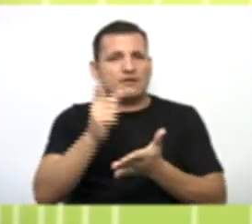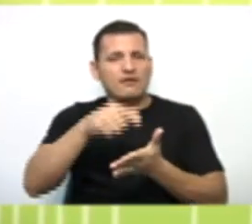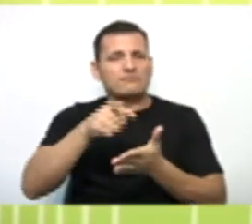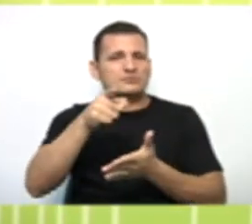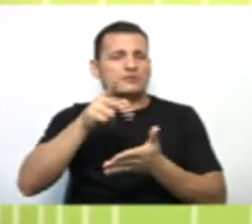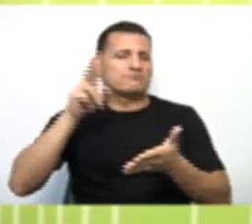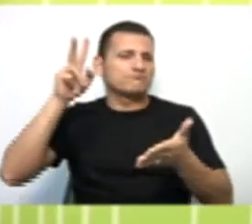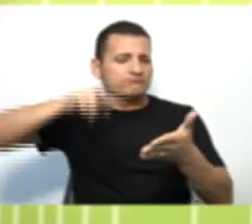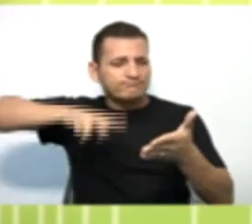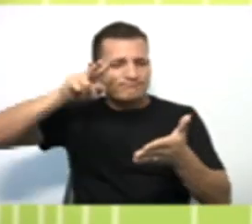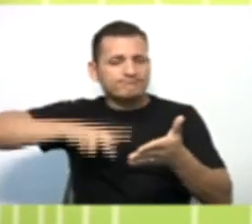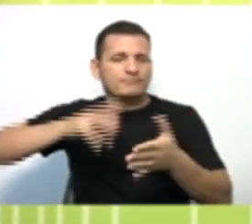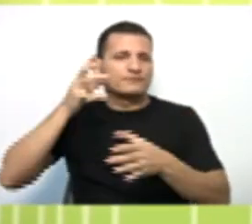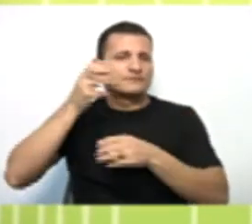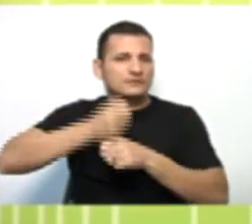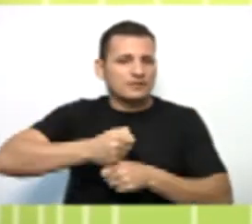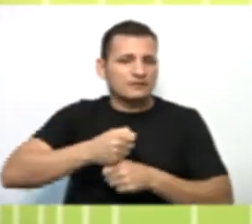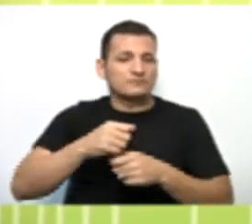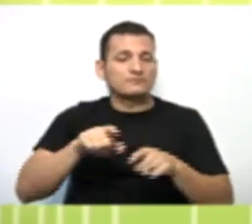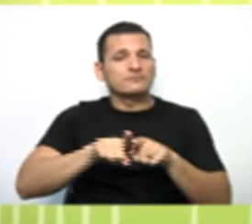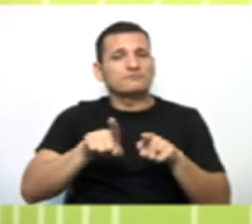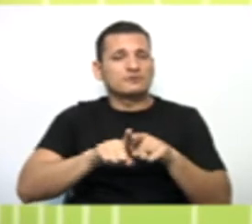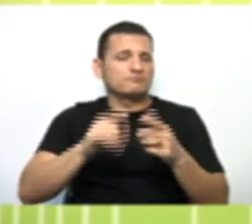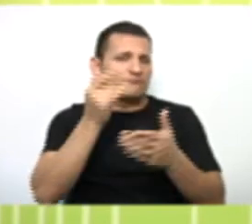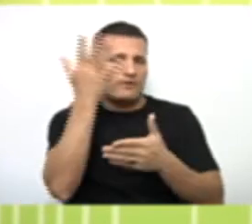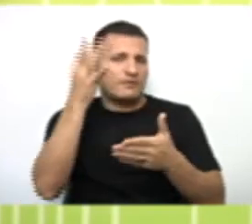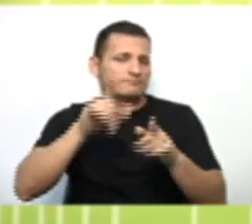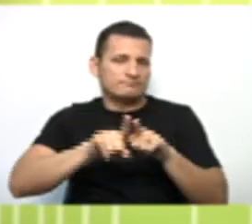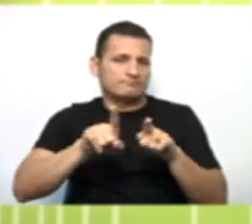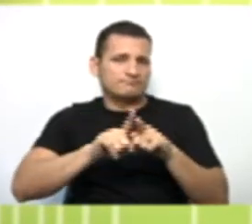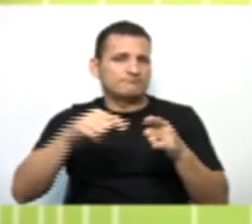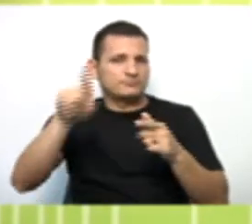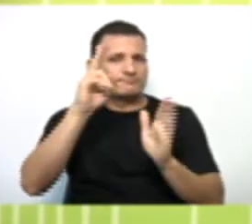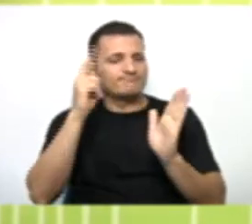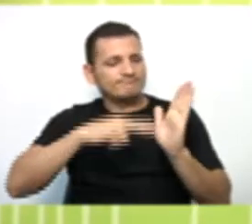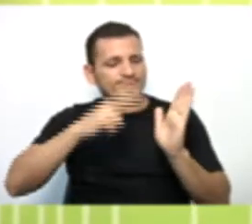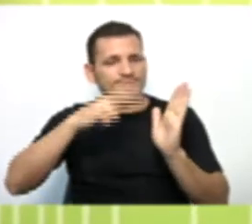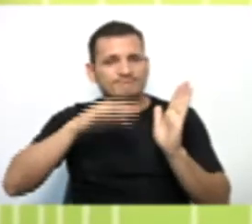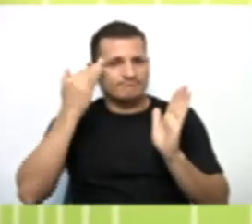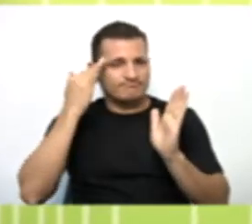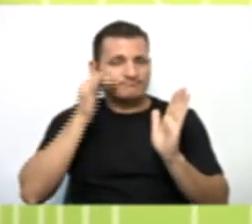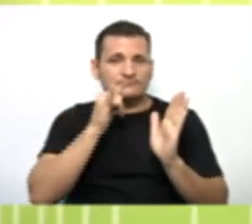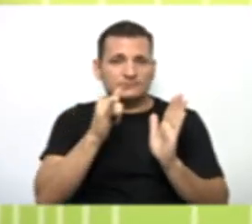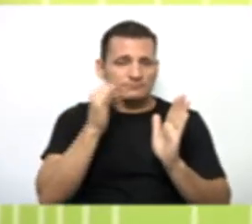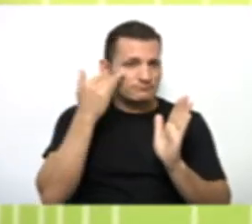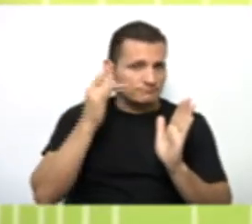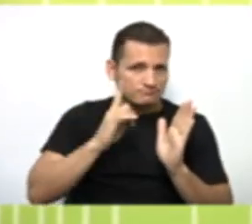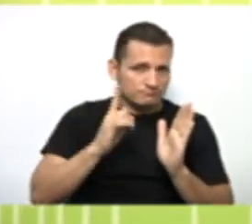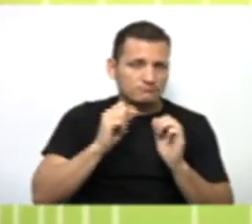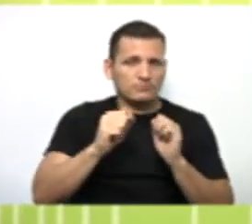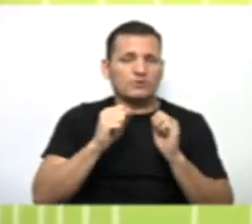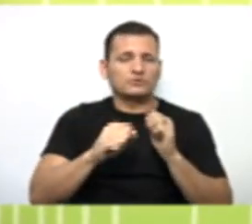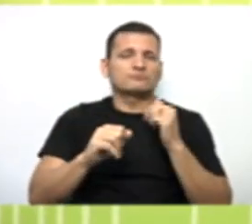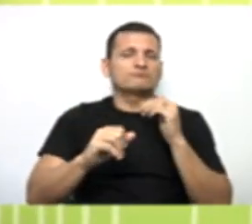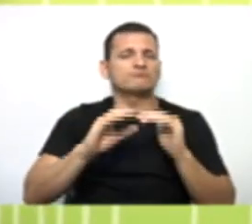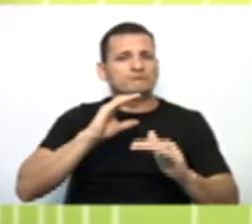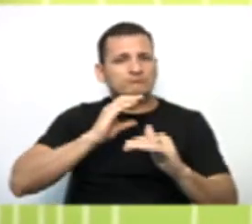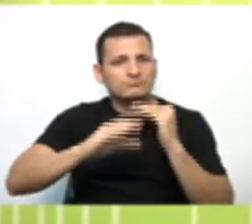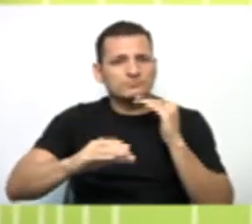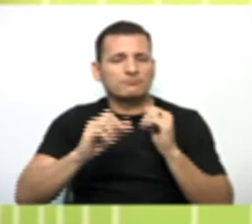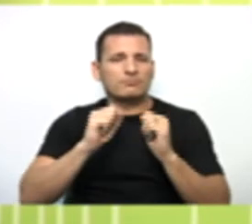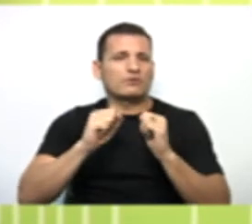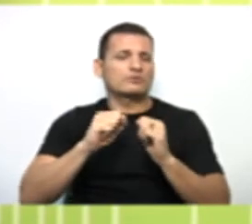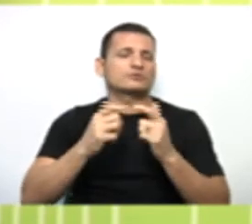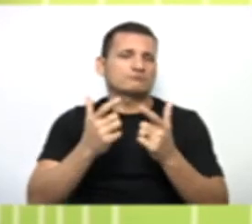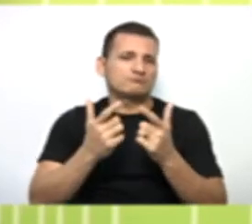revisar e escrevemos de forma fácil para que você possa entender. Caso não entenda, sempre manda um e-mail, manda uma mensagem para a